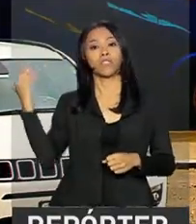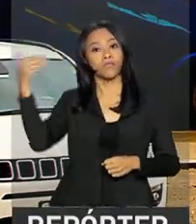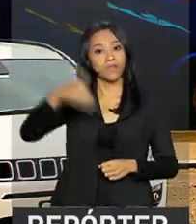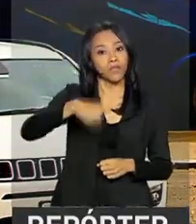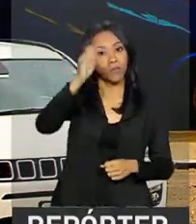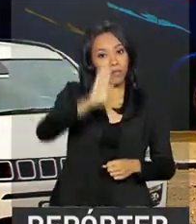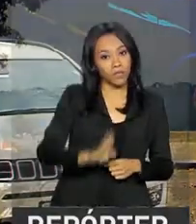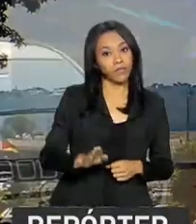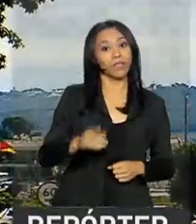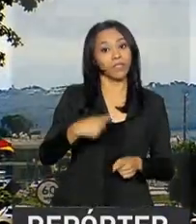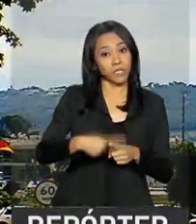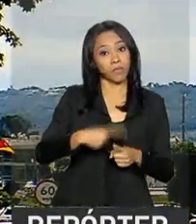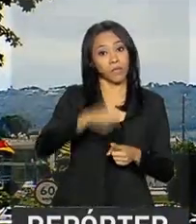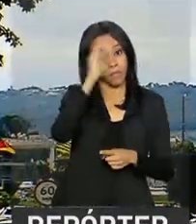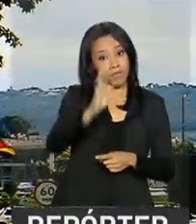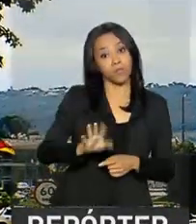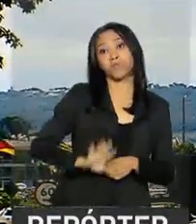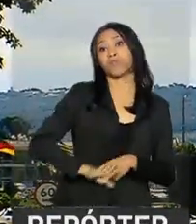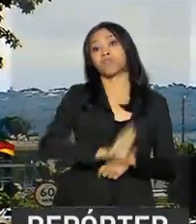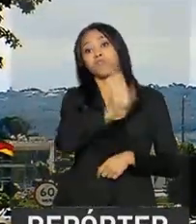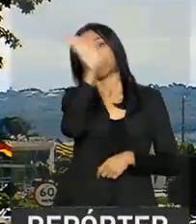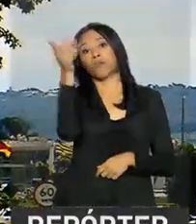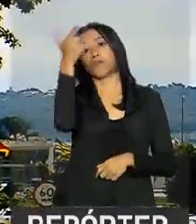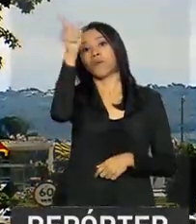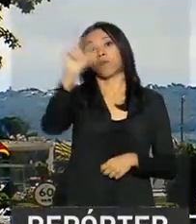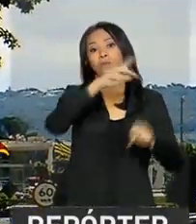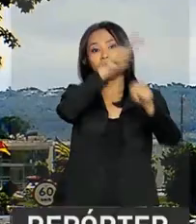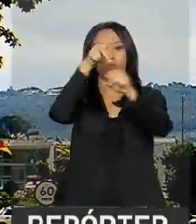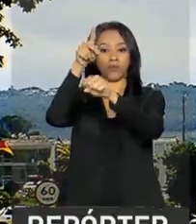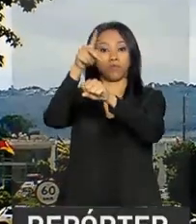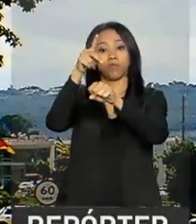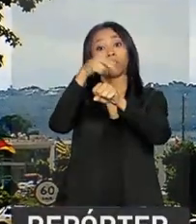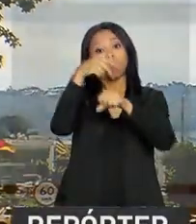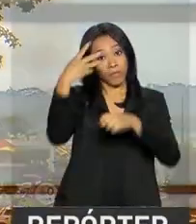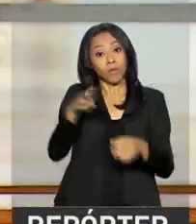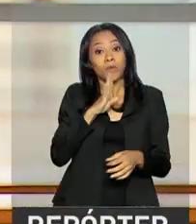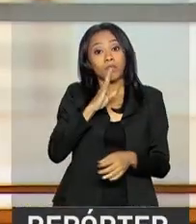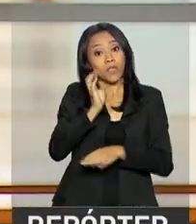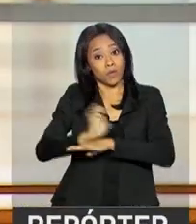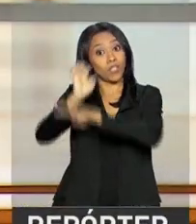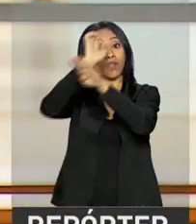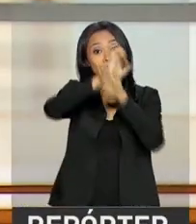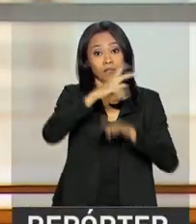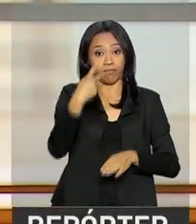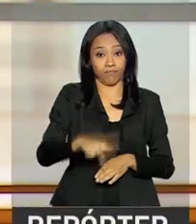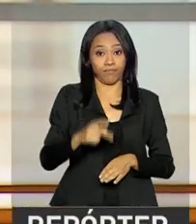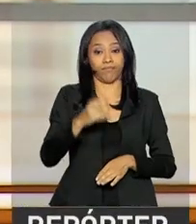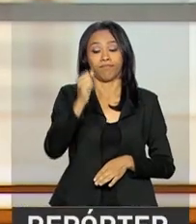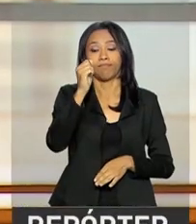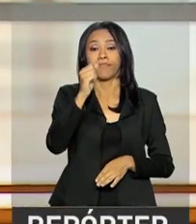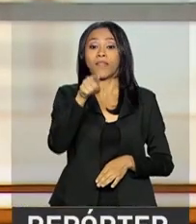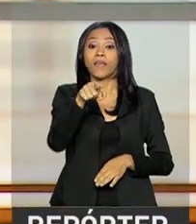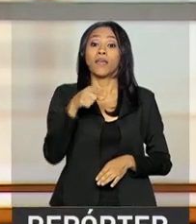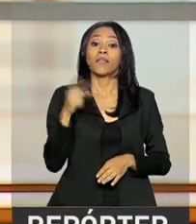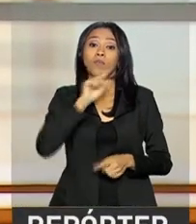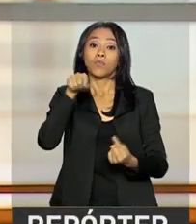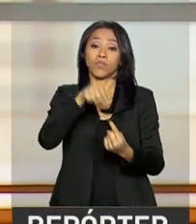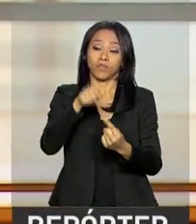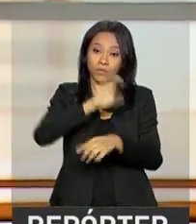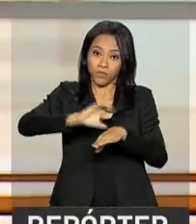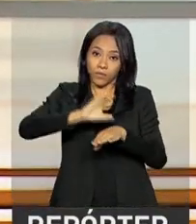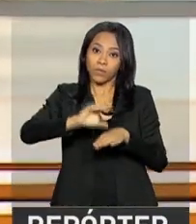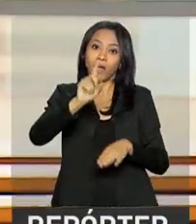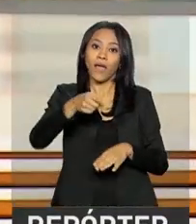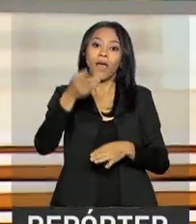cá e também brasileiros que se deslocam para conhecer o próprio país. O objetivo desses cursos do Pronatec é